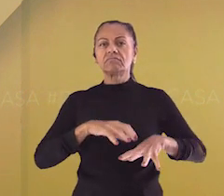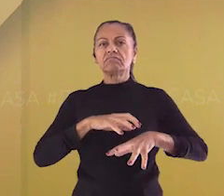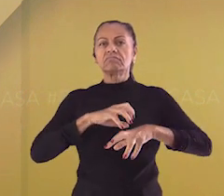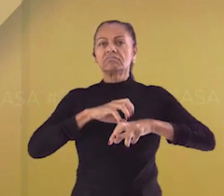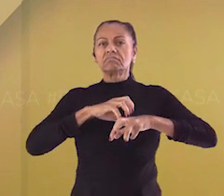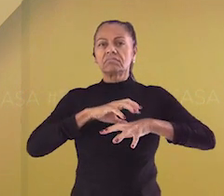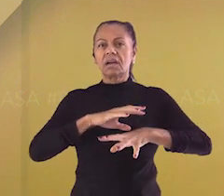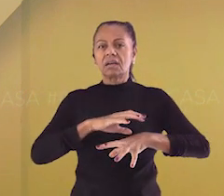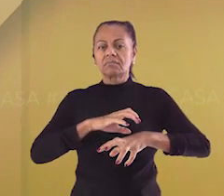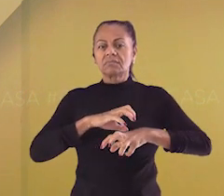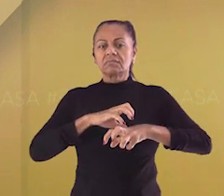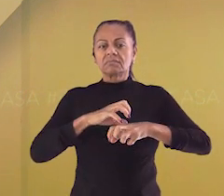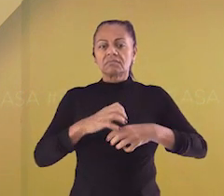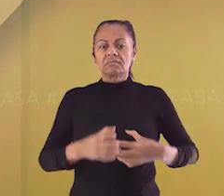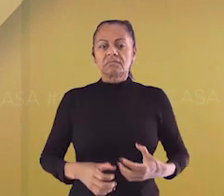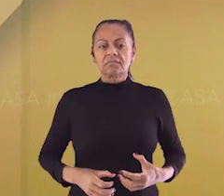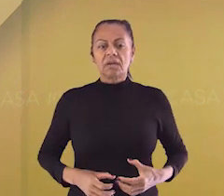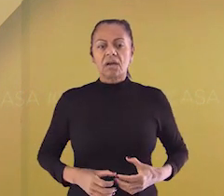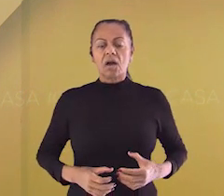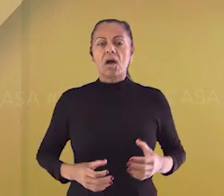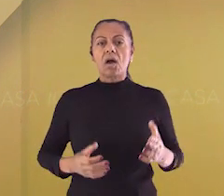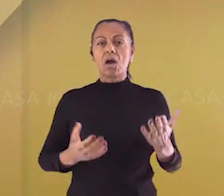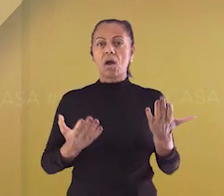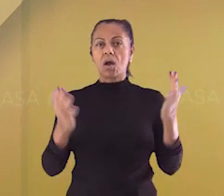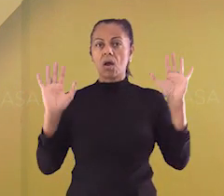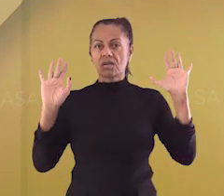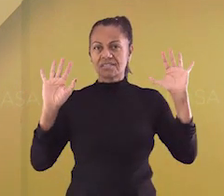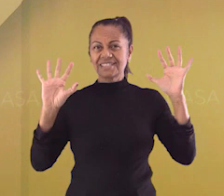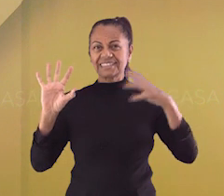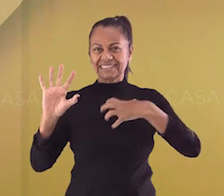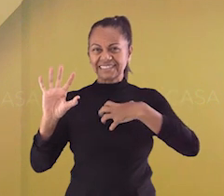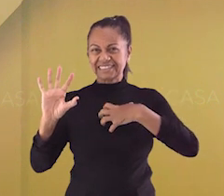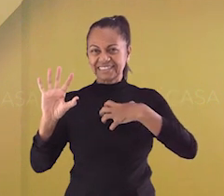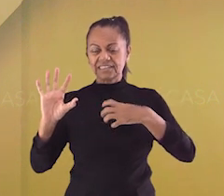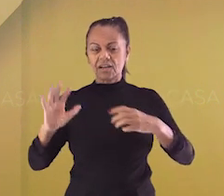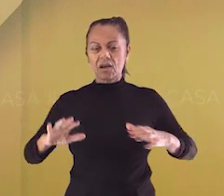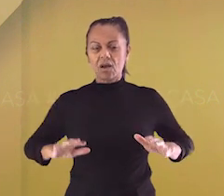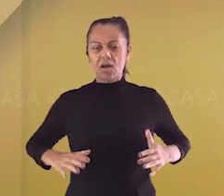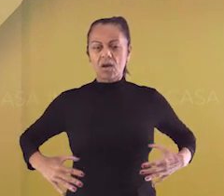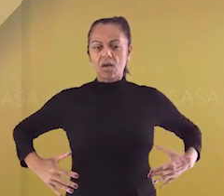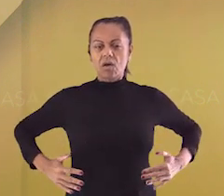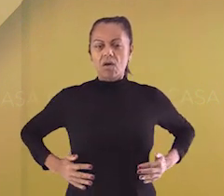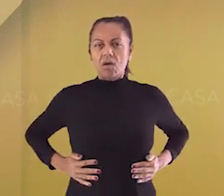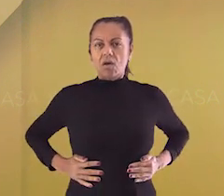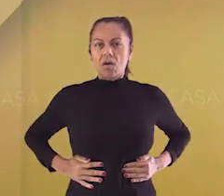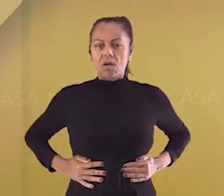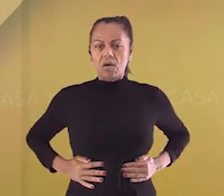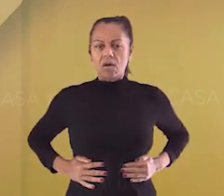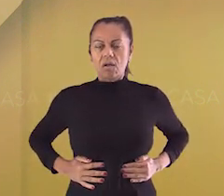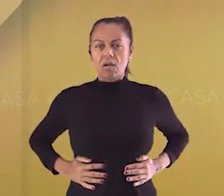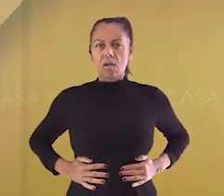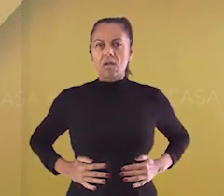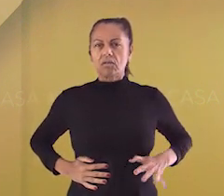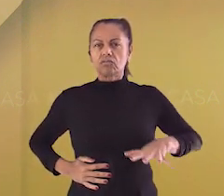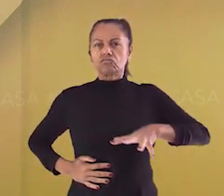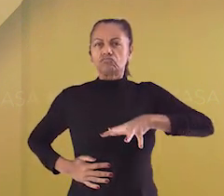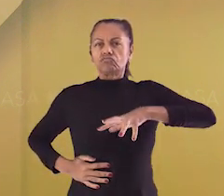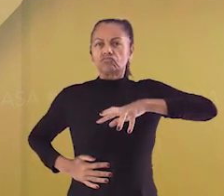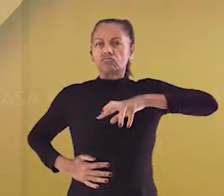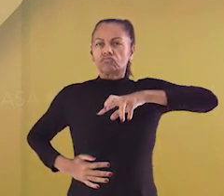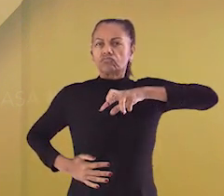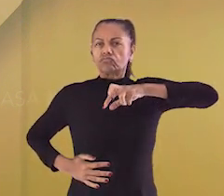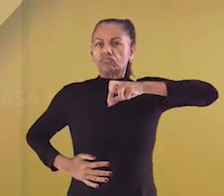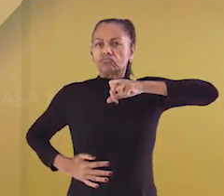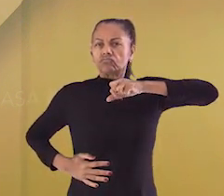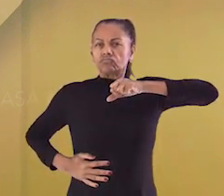à respiração. Quer sentir? Coloque suas mãos na lateral do seu corpo, assim, e